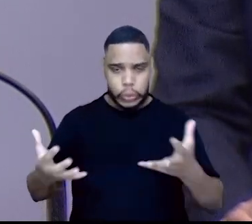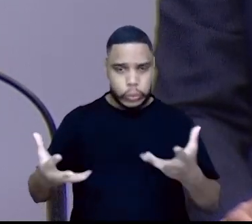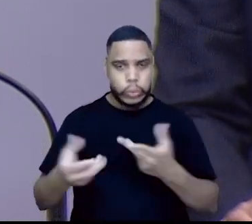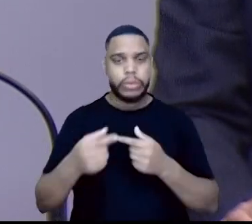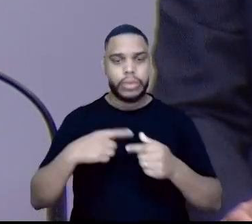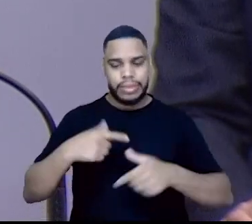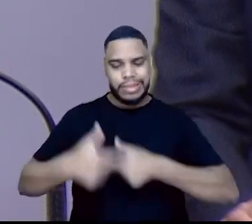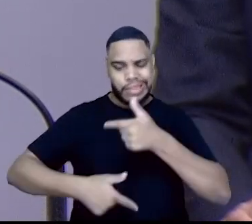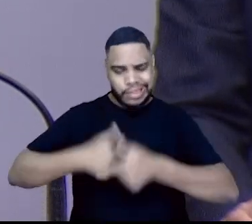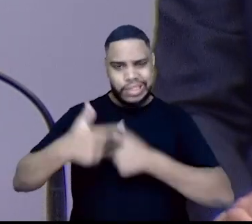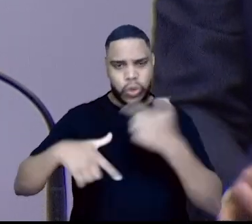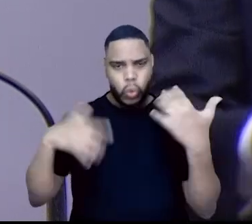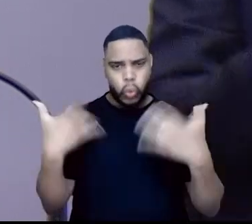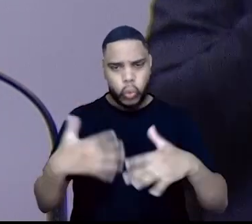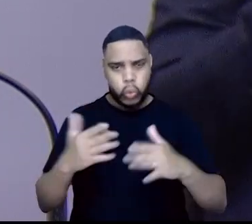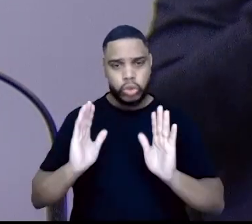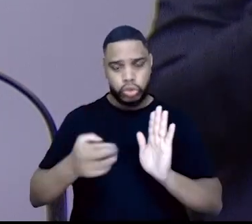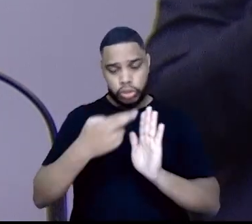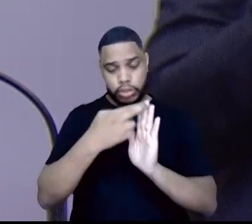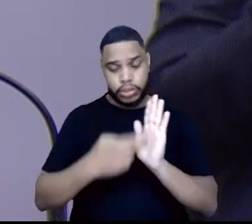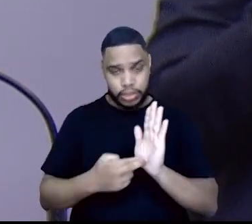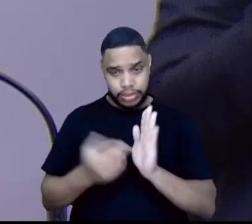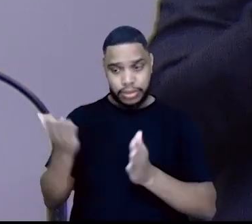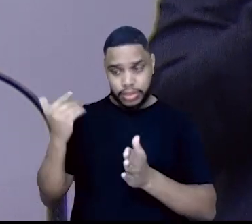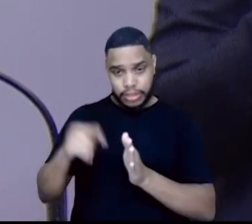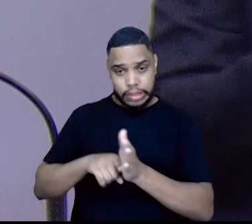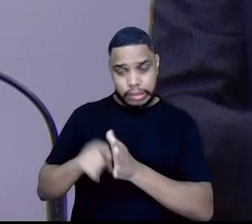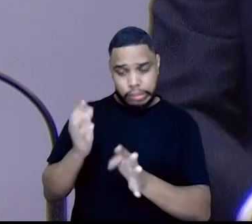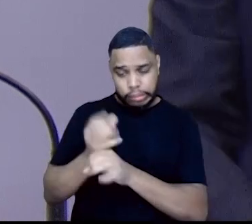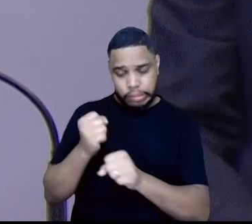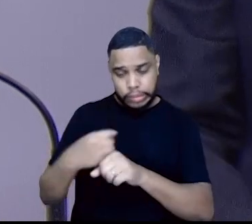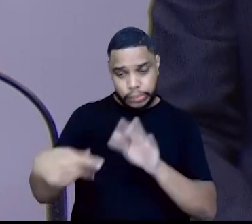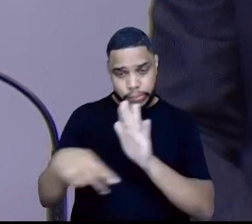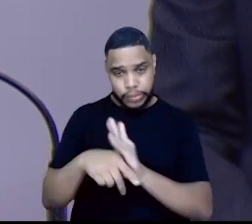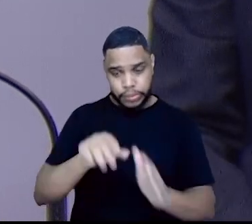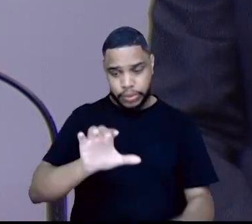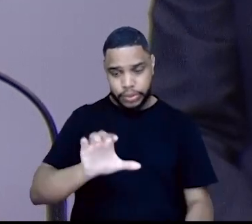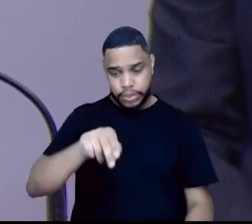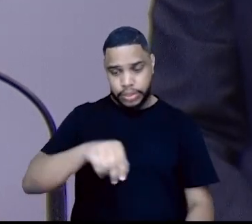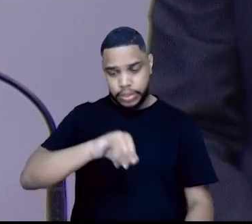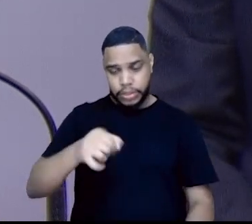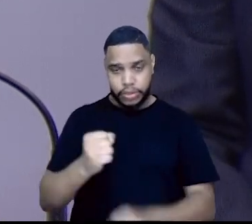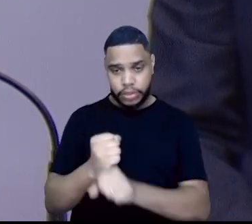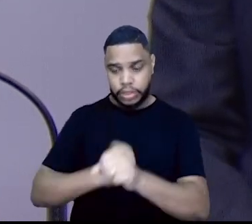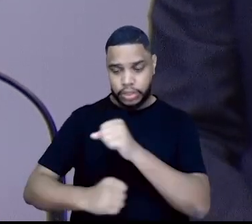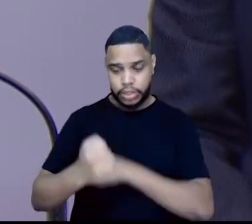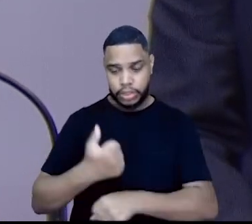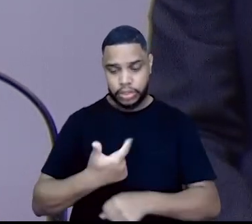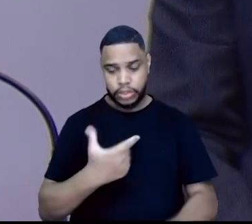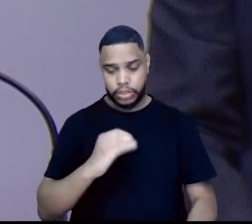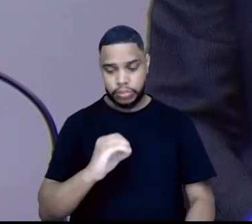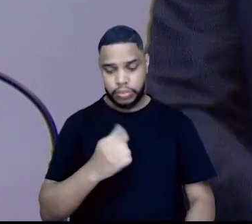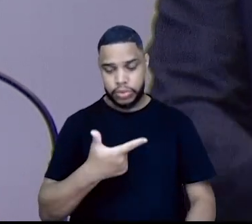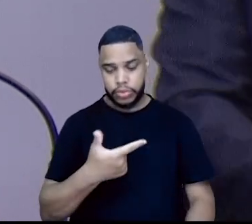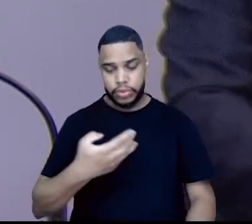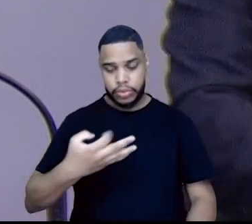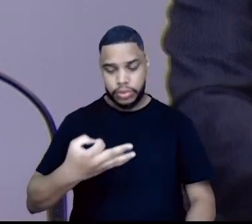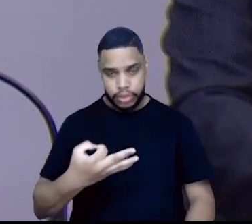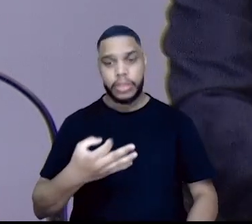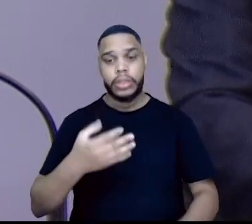Conforme dados do último relatório Justiça em Número, do CNJ, no ano de 2023, o Poder Judiciário